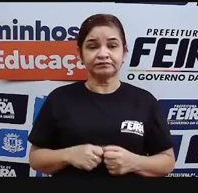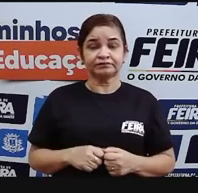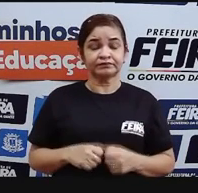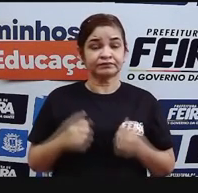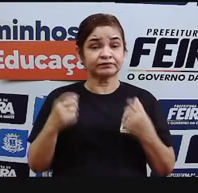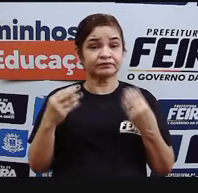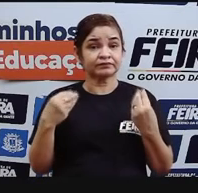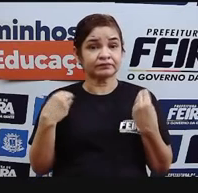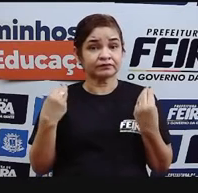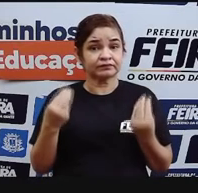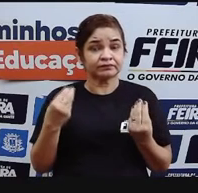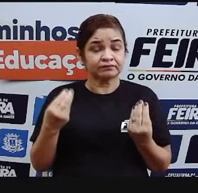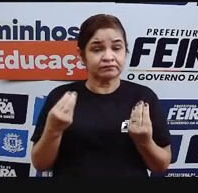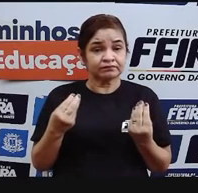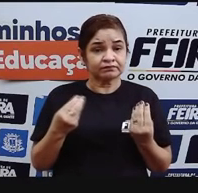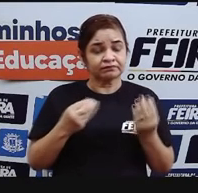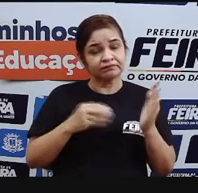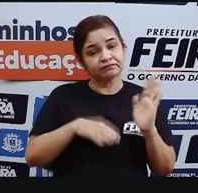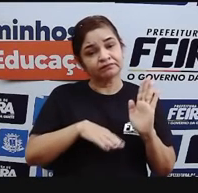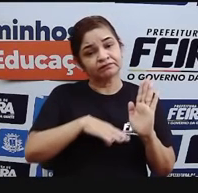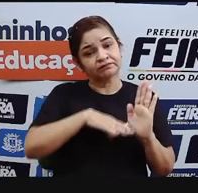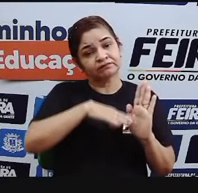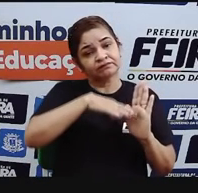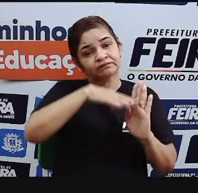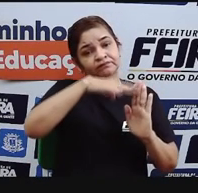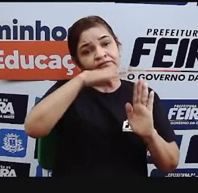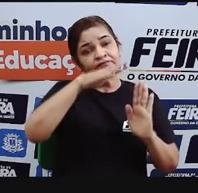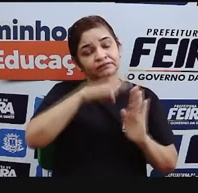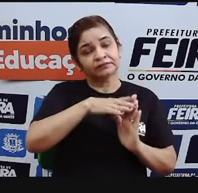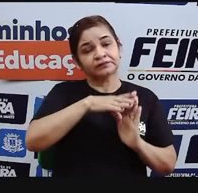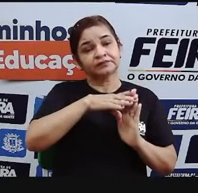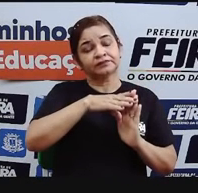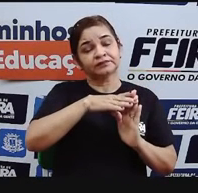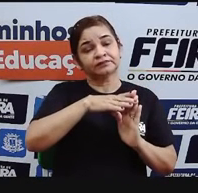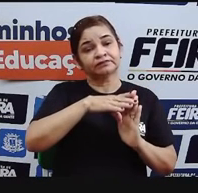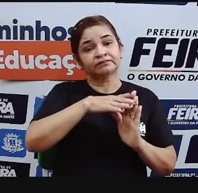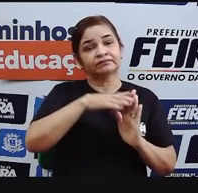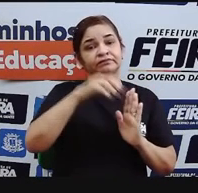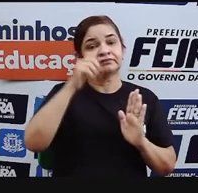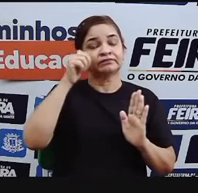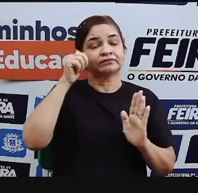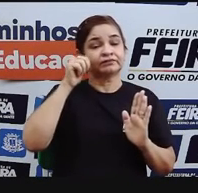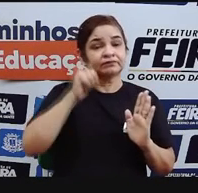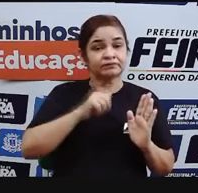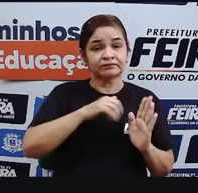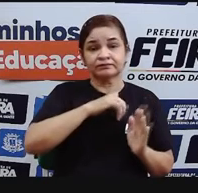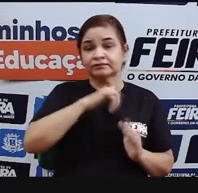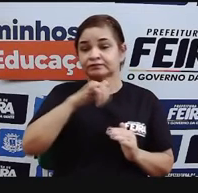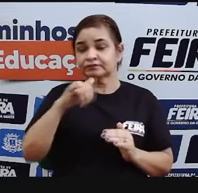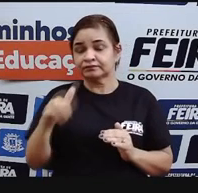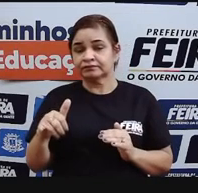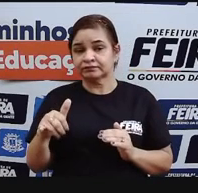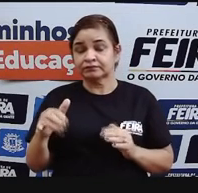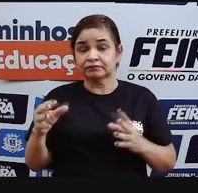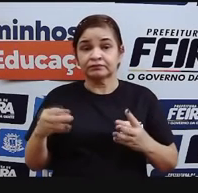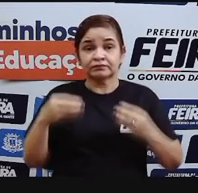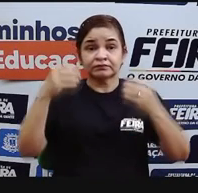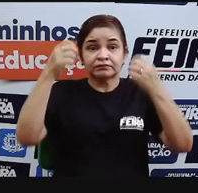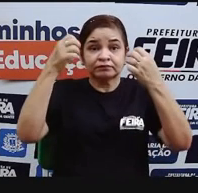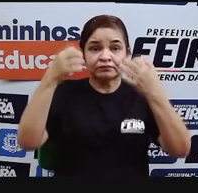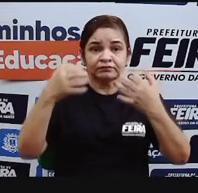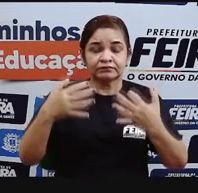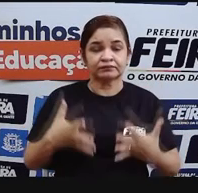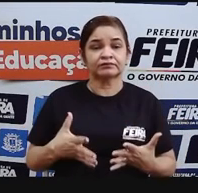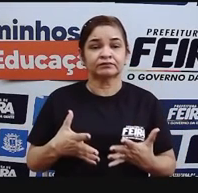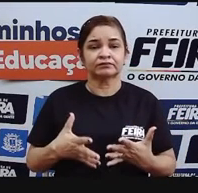o quanto aumentou o número das denúncias, dos tipos de violências praticadas que